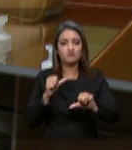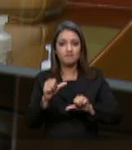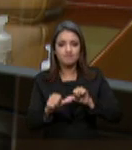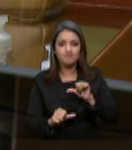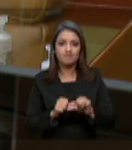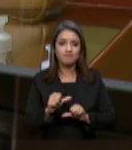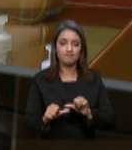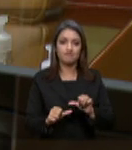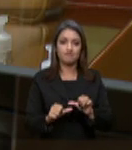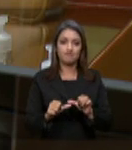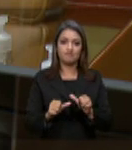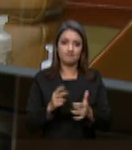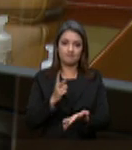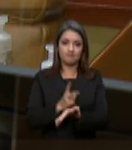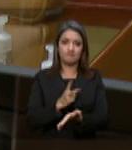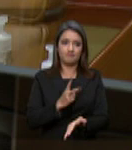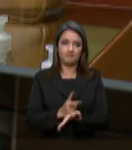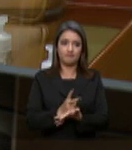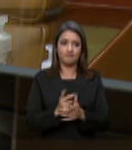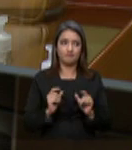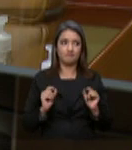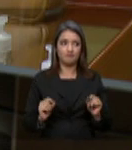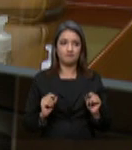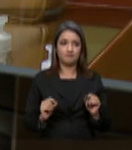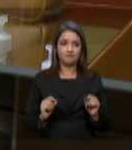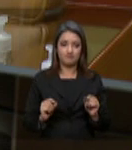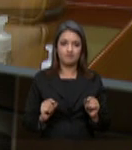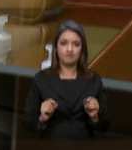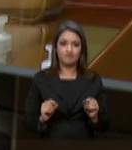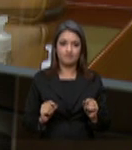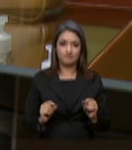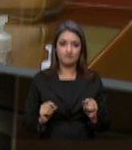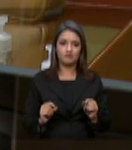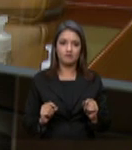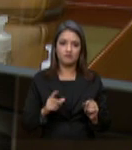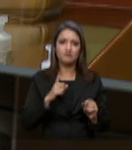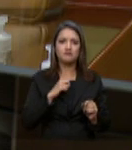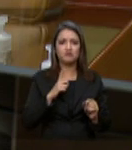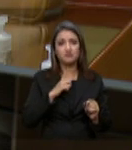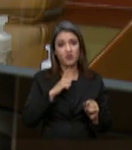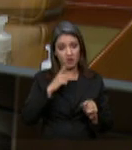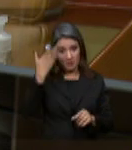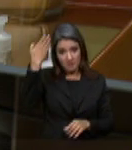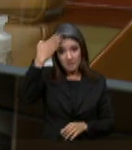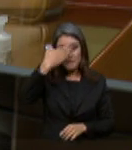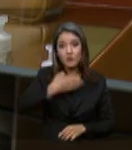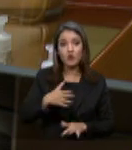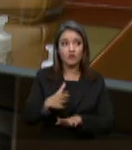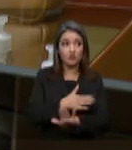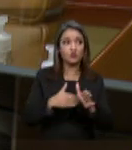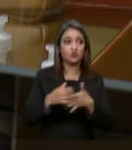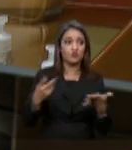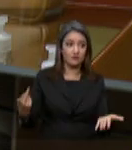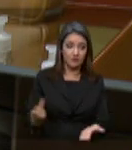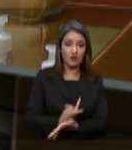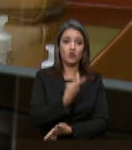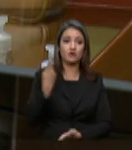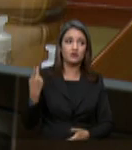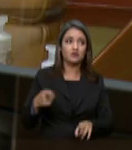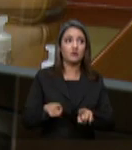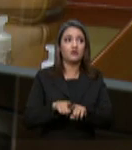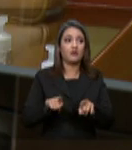devidamente devidamente definida se havia prova de tudo que aconteceu as